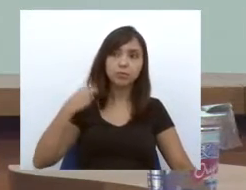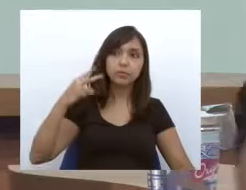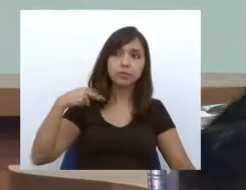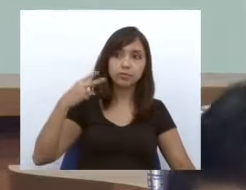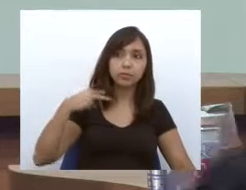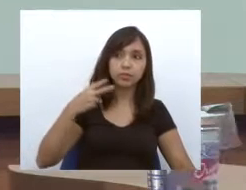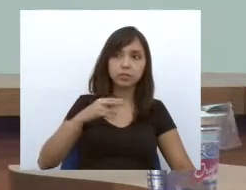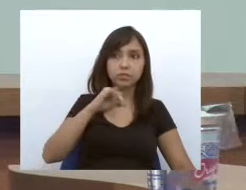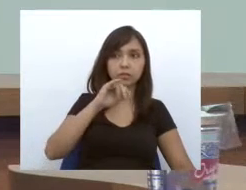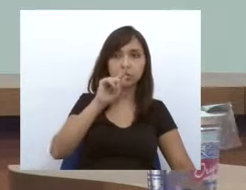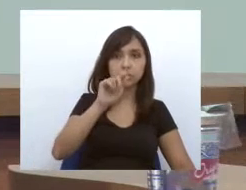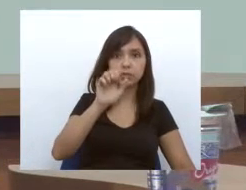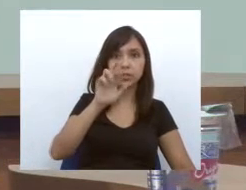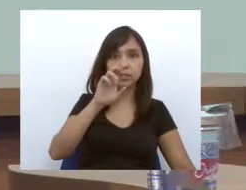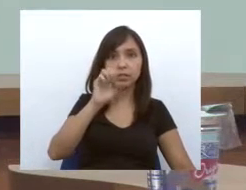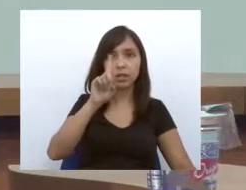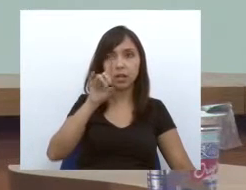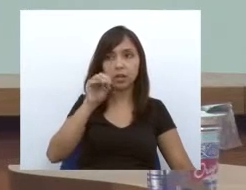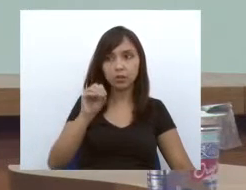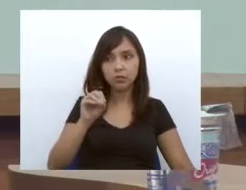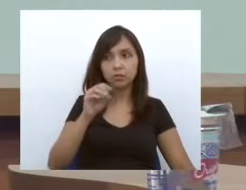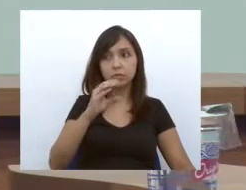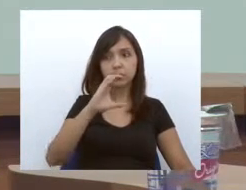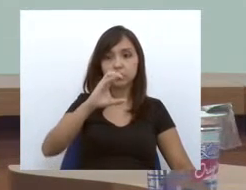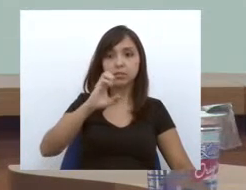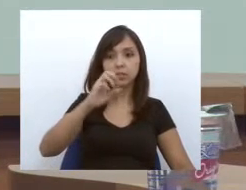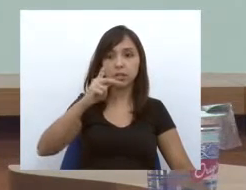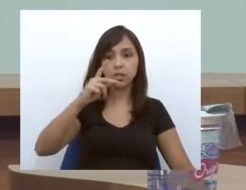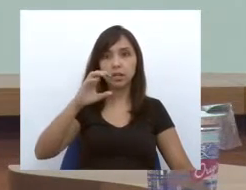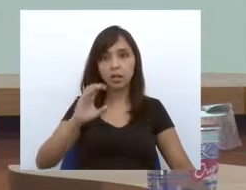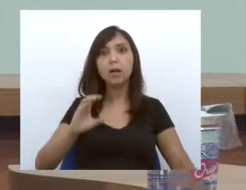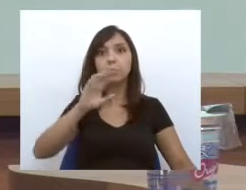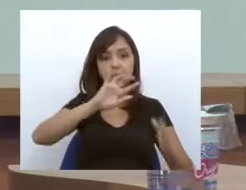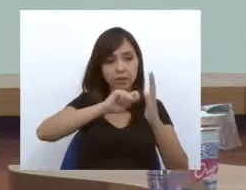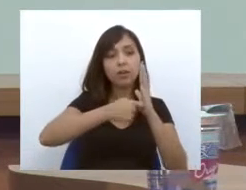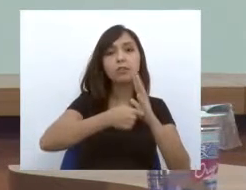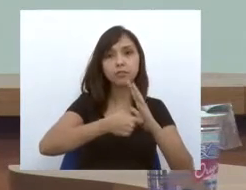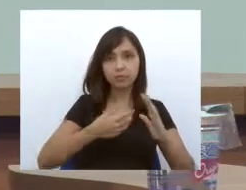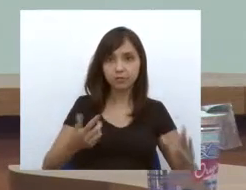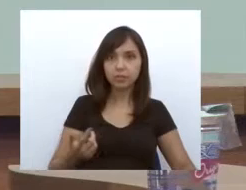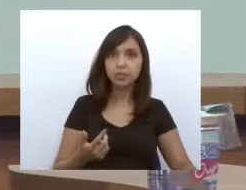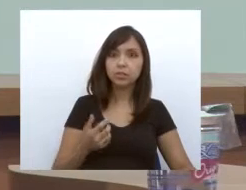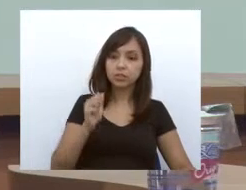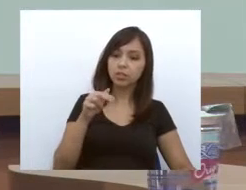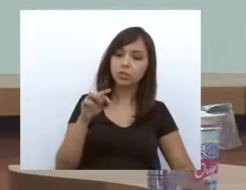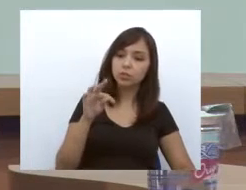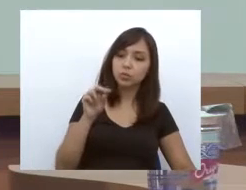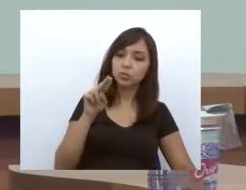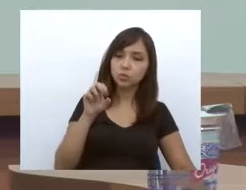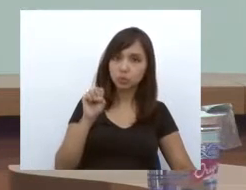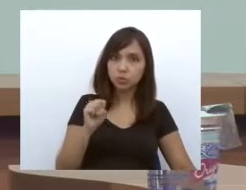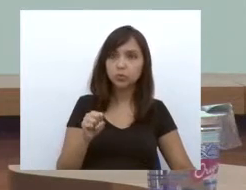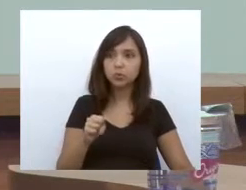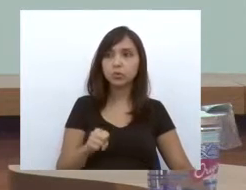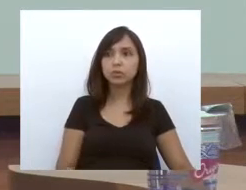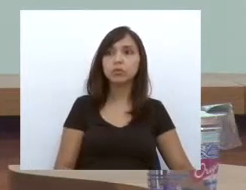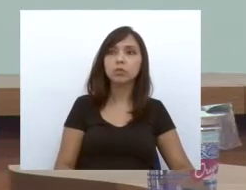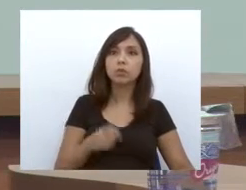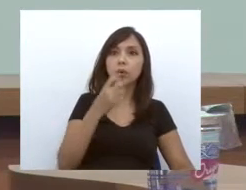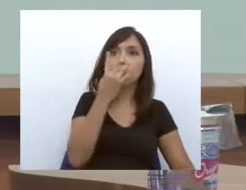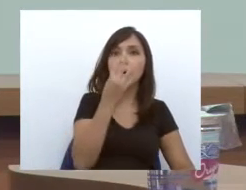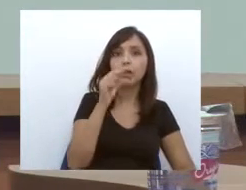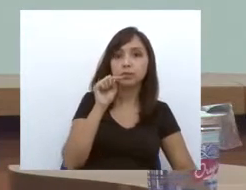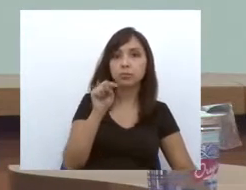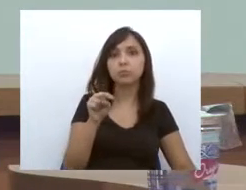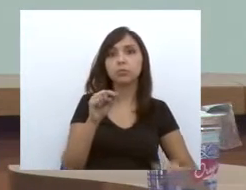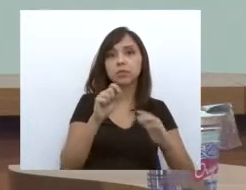vereador Geraldo Celestino, porque no SECAP vai fechar o Francisco Antunes, uma escola antiga que abriga quase 1.000 alunos.